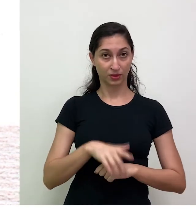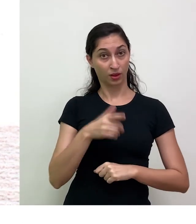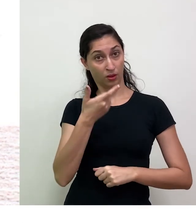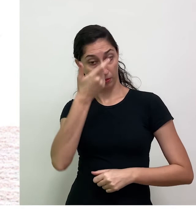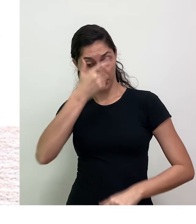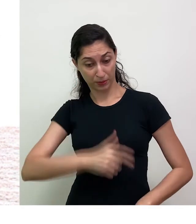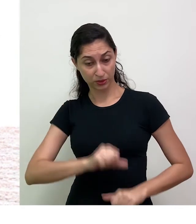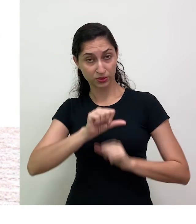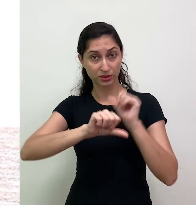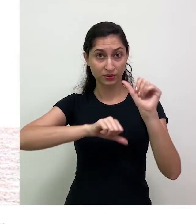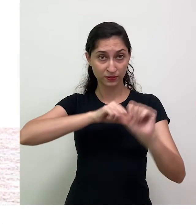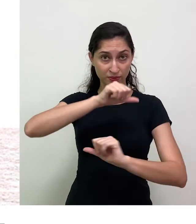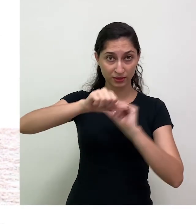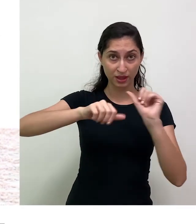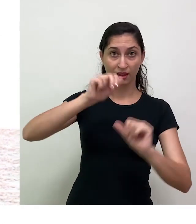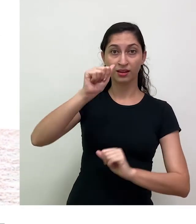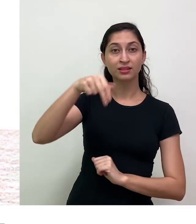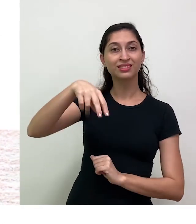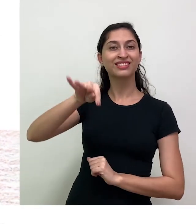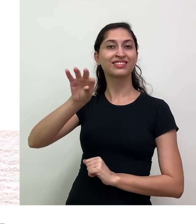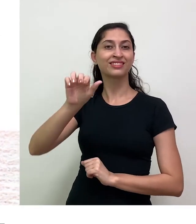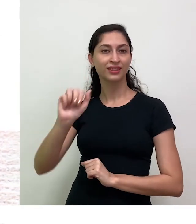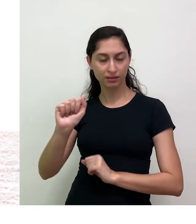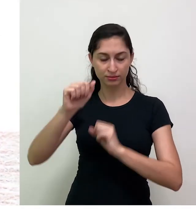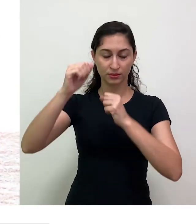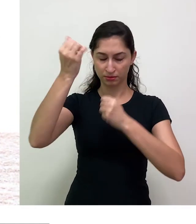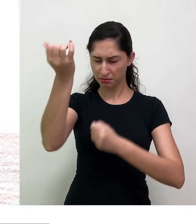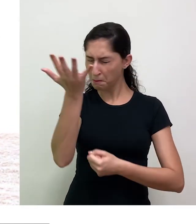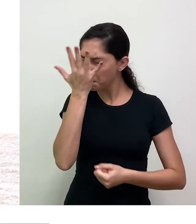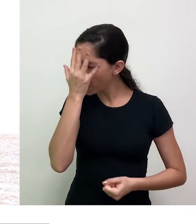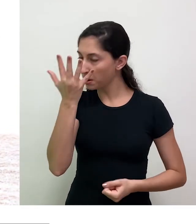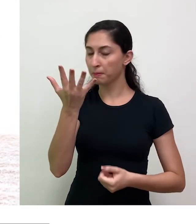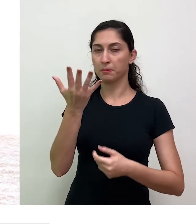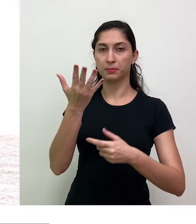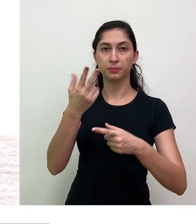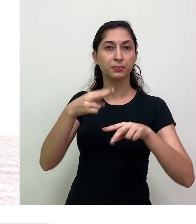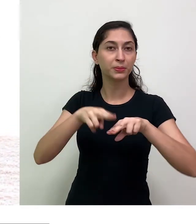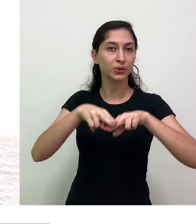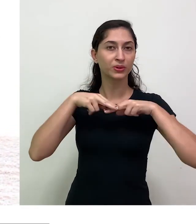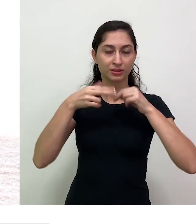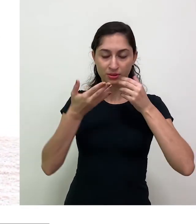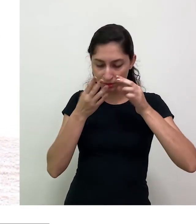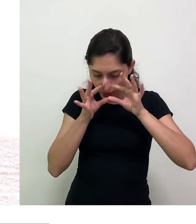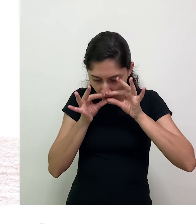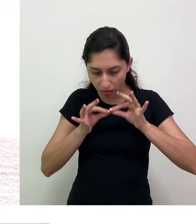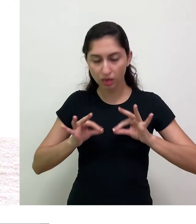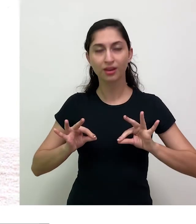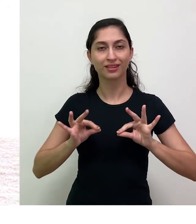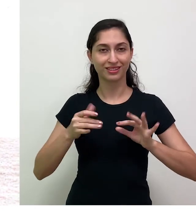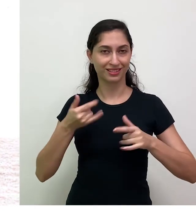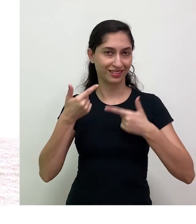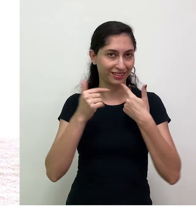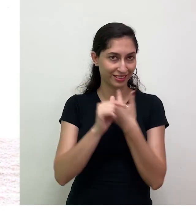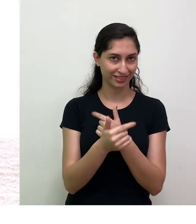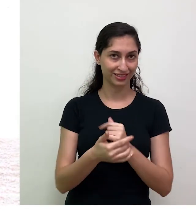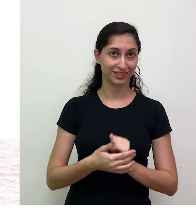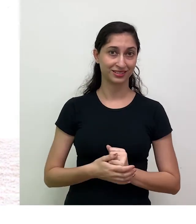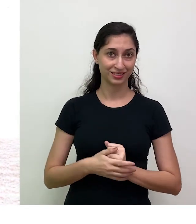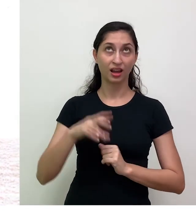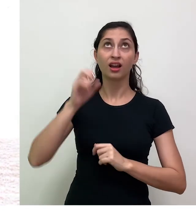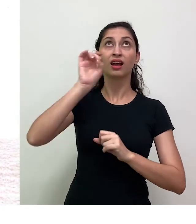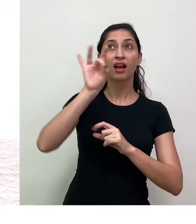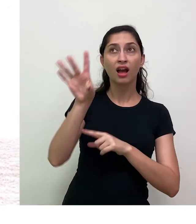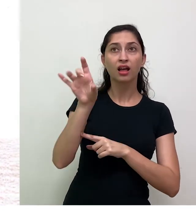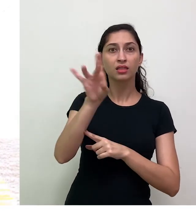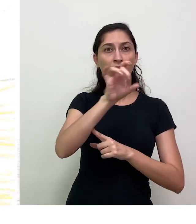virou anta e pulou, mas bateu com a cara no chão. Por isso, o nariz da anta é desse jeito, engraçado. E foi